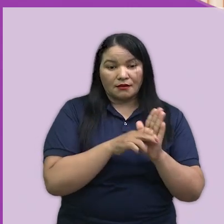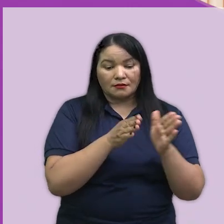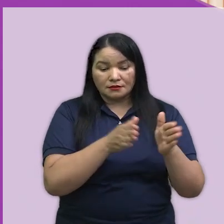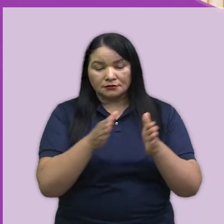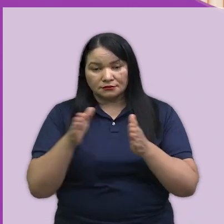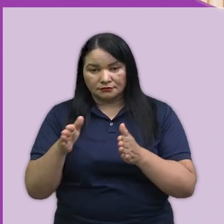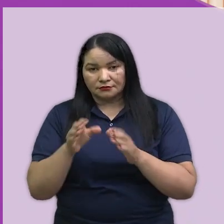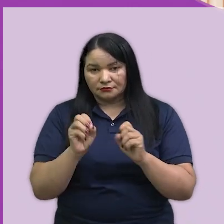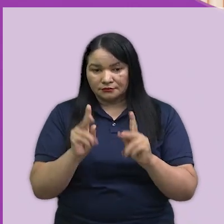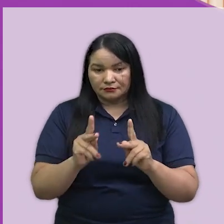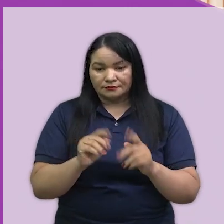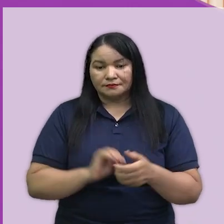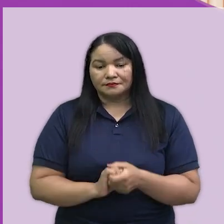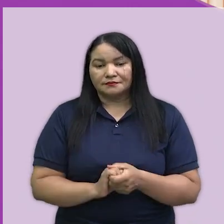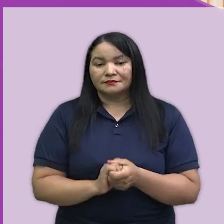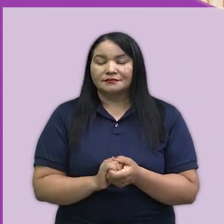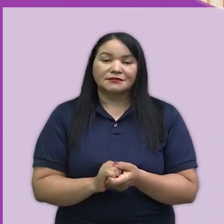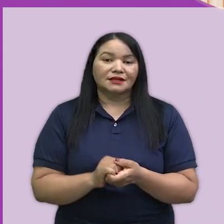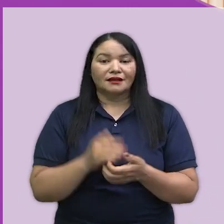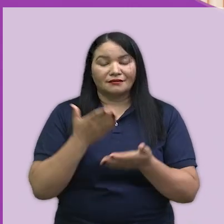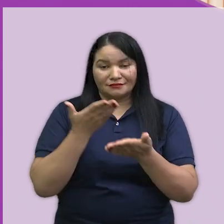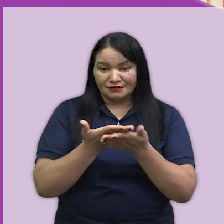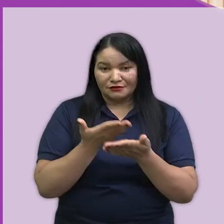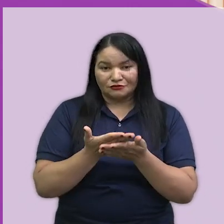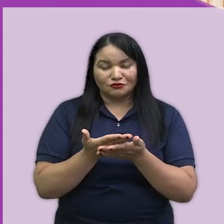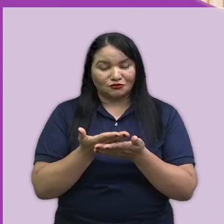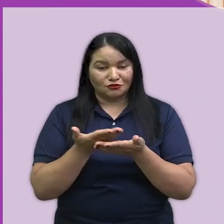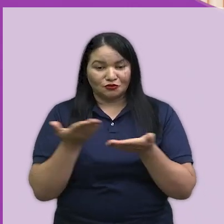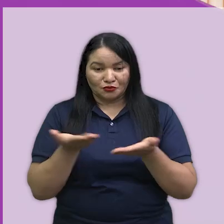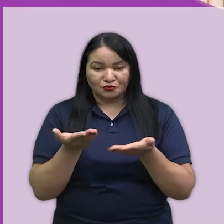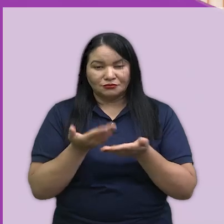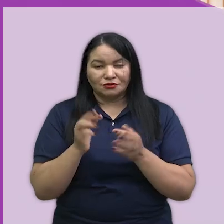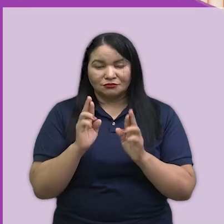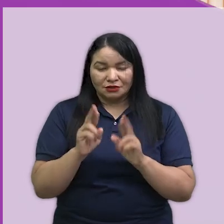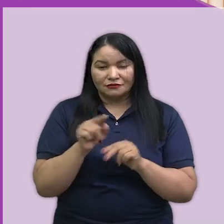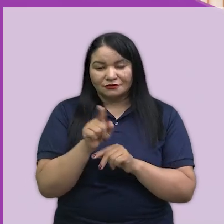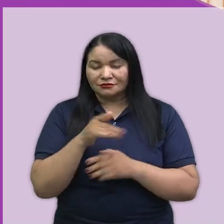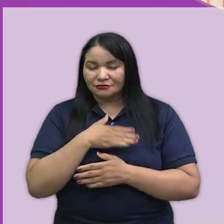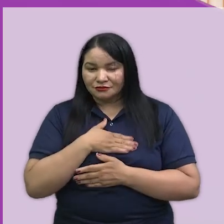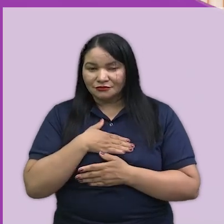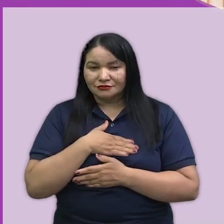tá certo? Então, pessoal, essa daí foi a nossa aula de hoje. Espero que